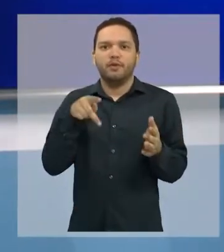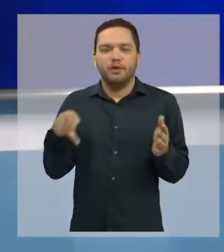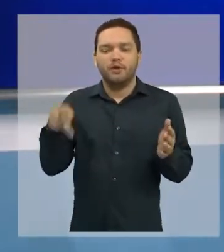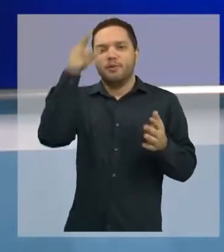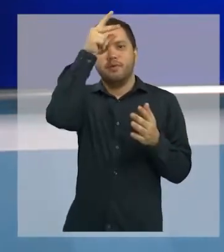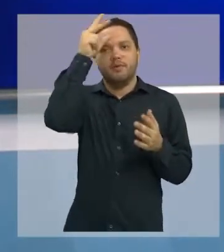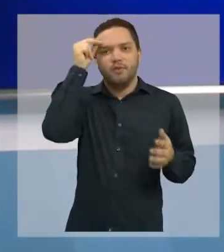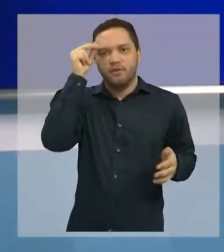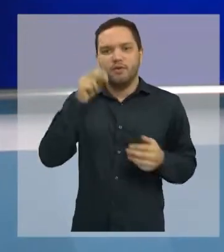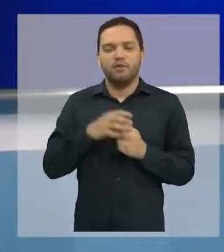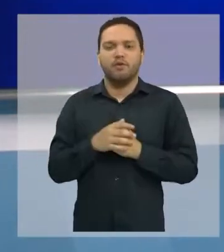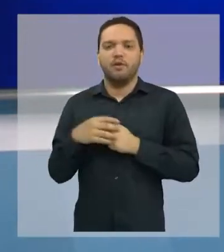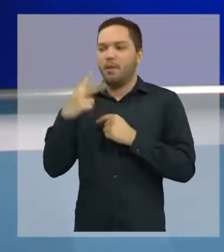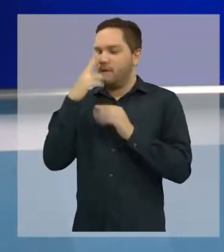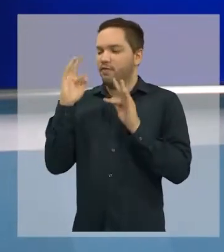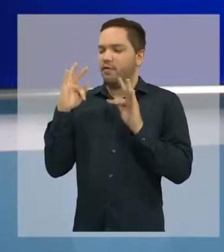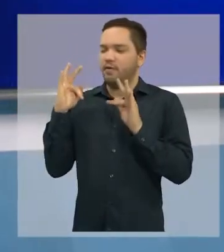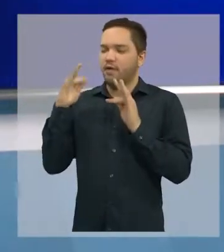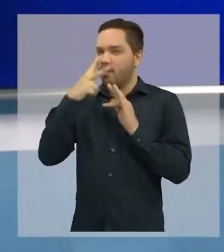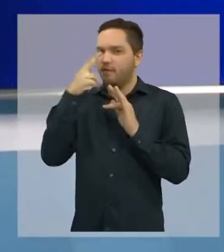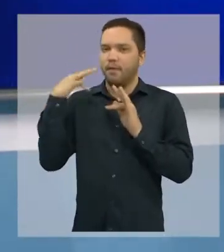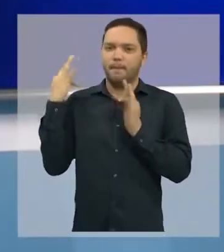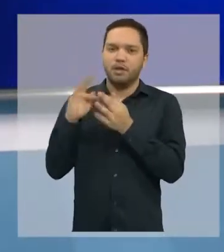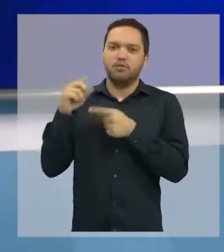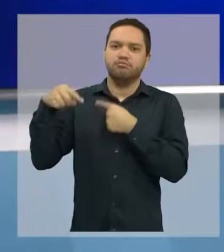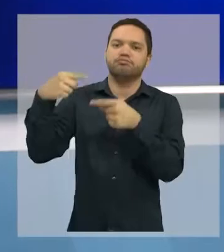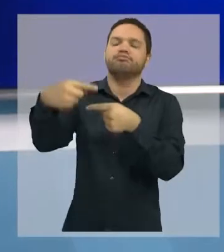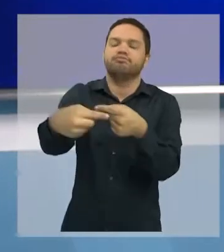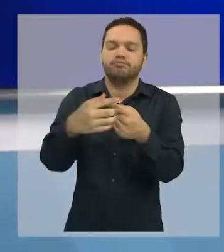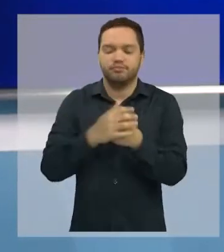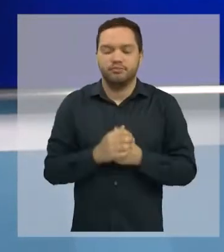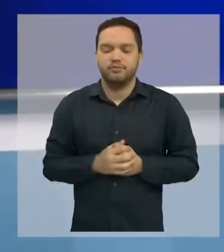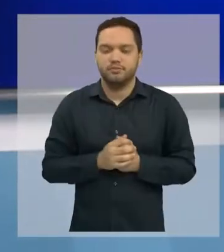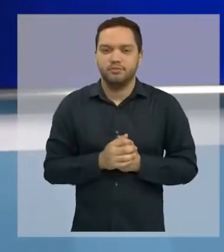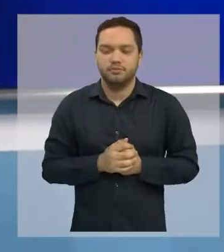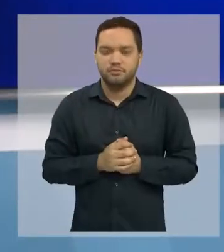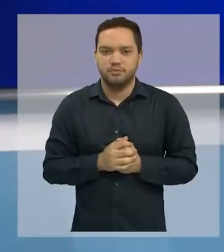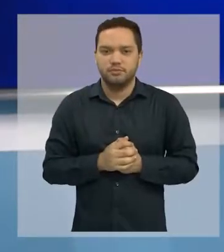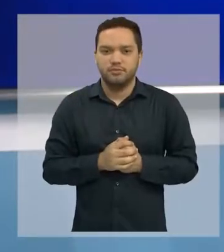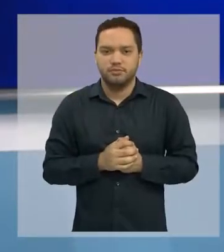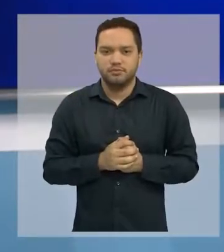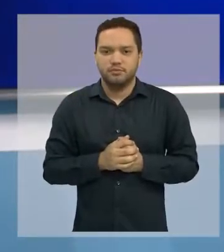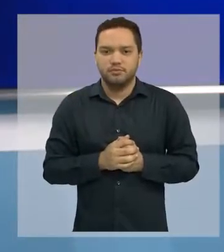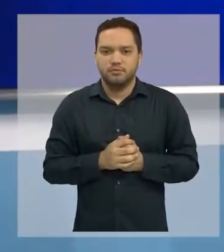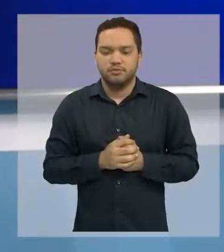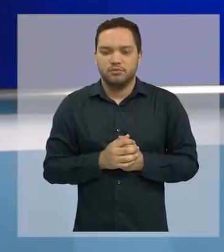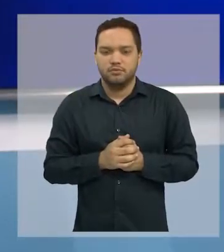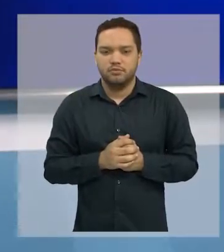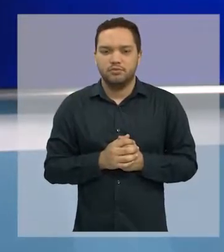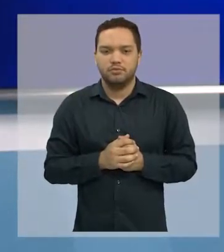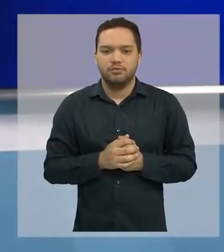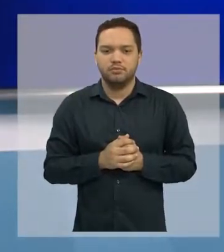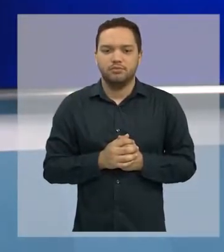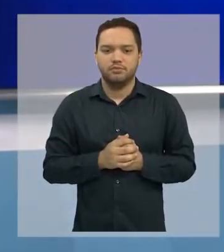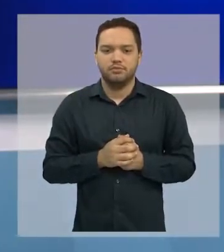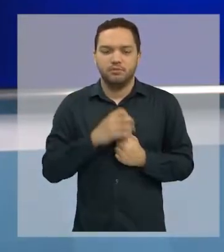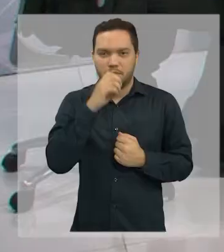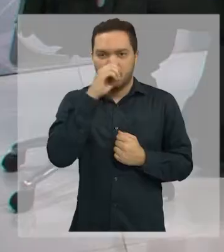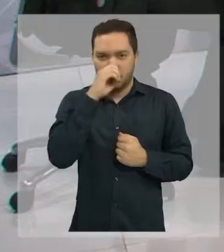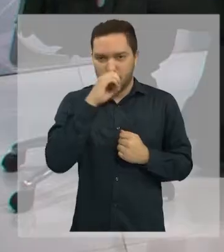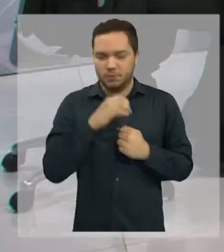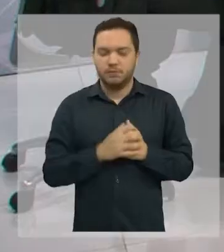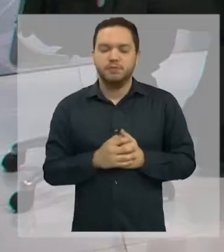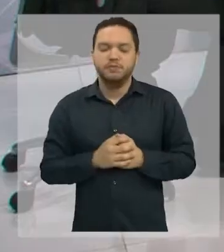porque os patriarcas já se foram, né? Mas você ainda tem resquícios